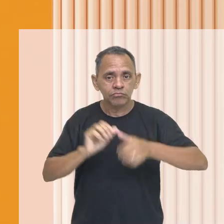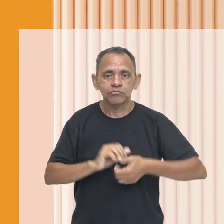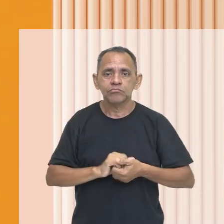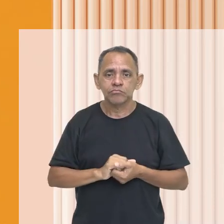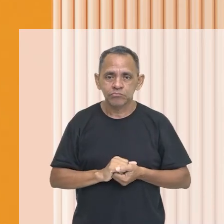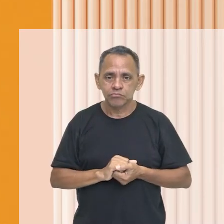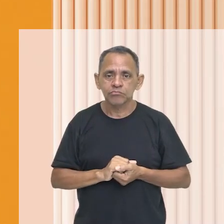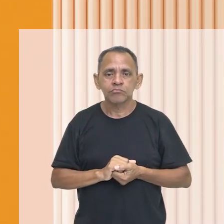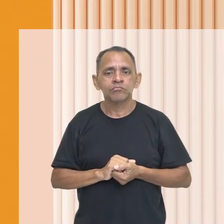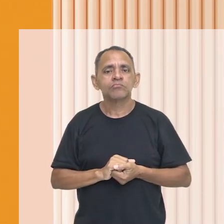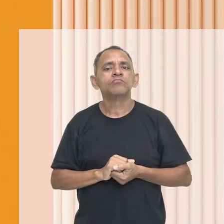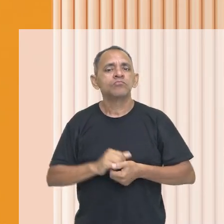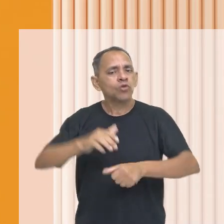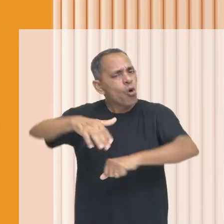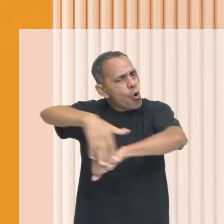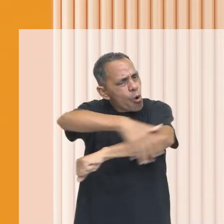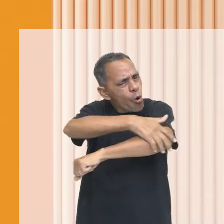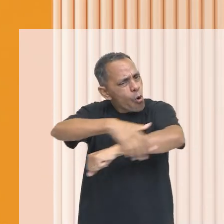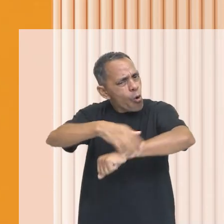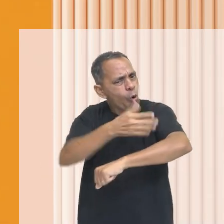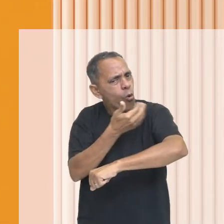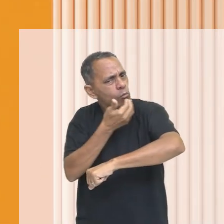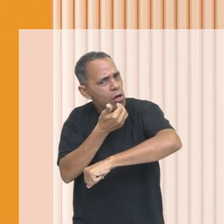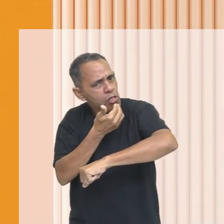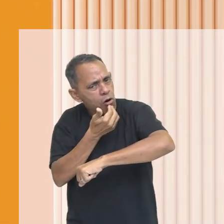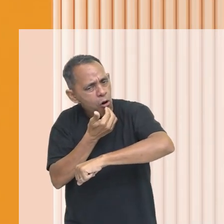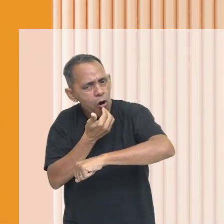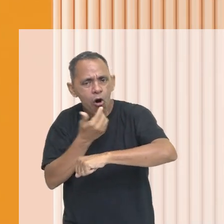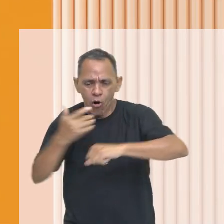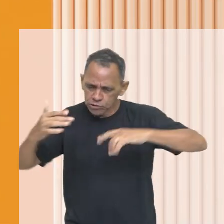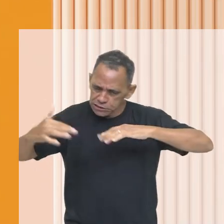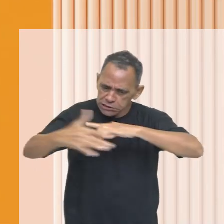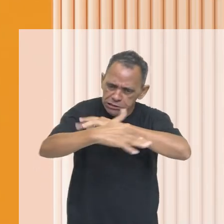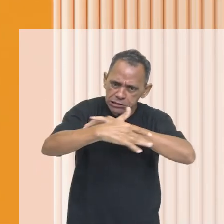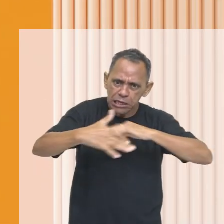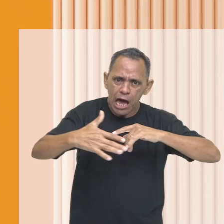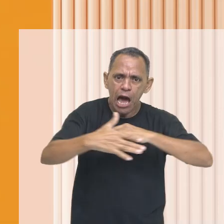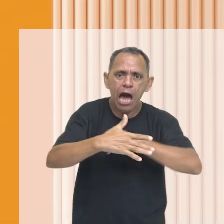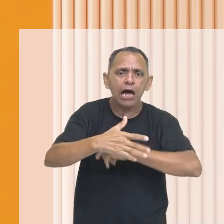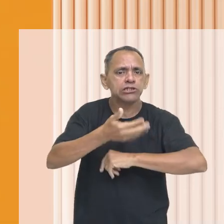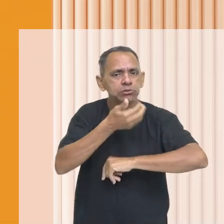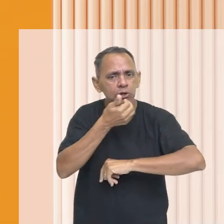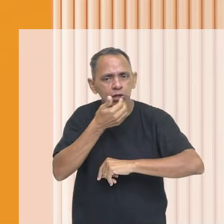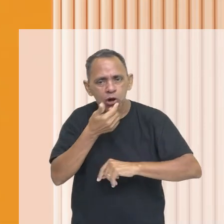uma urbanização maior, mais elevada, um processo, vamos dizer assim,